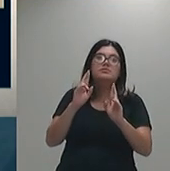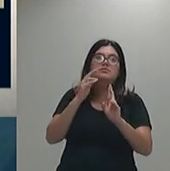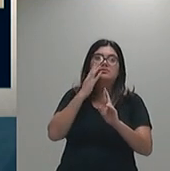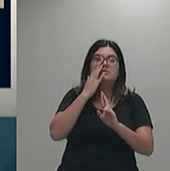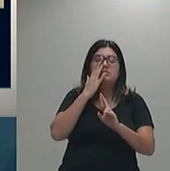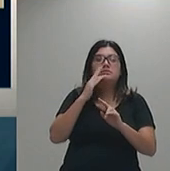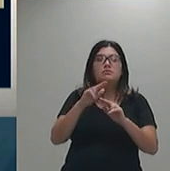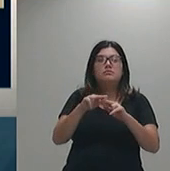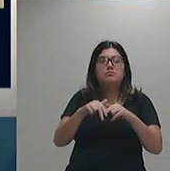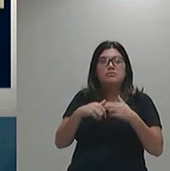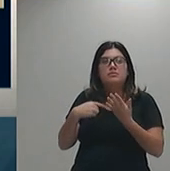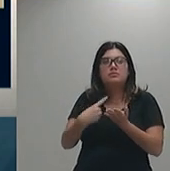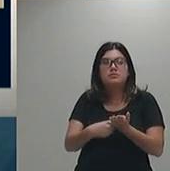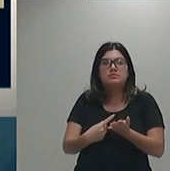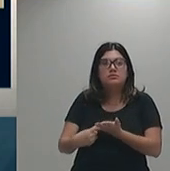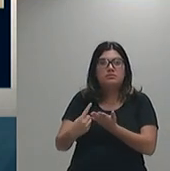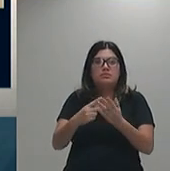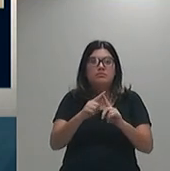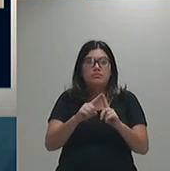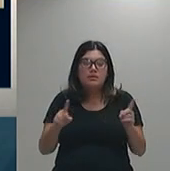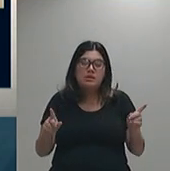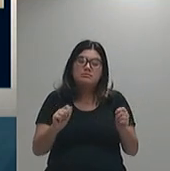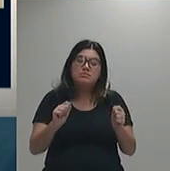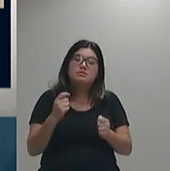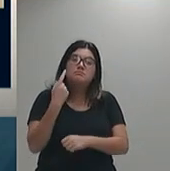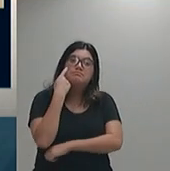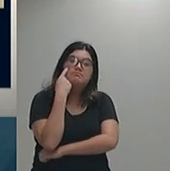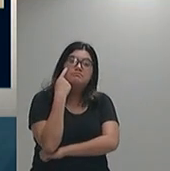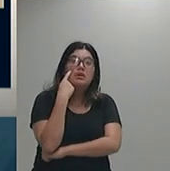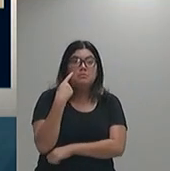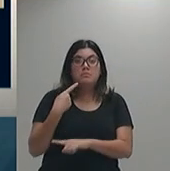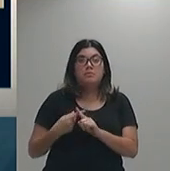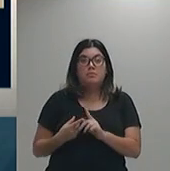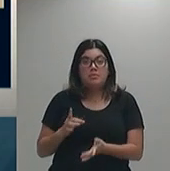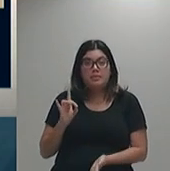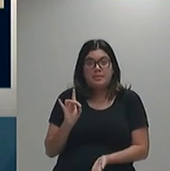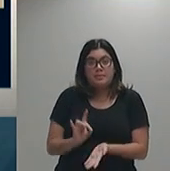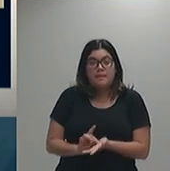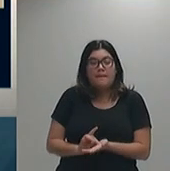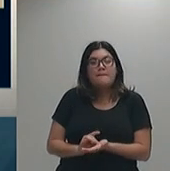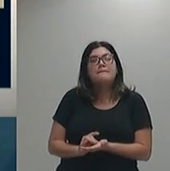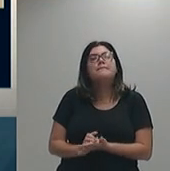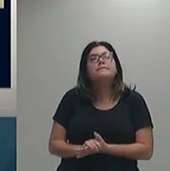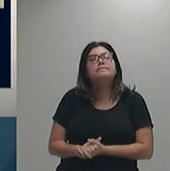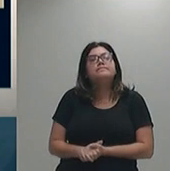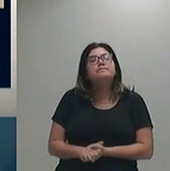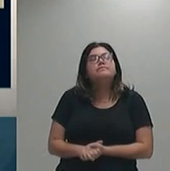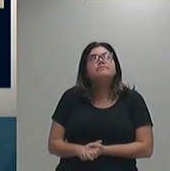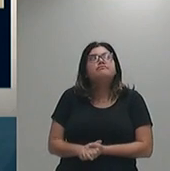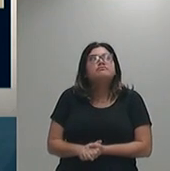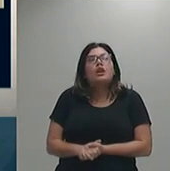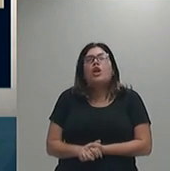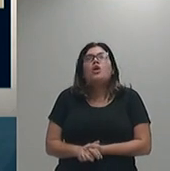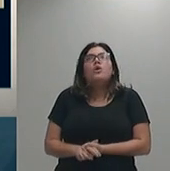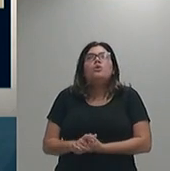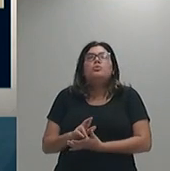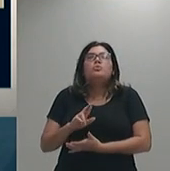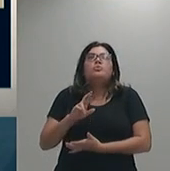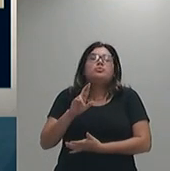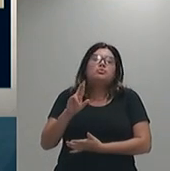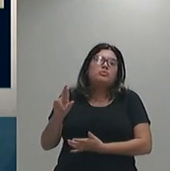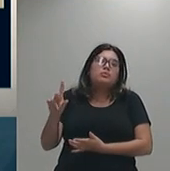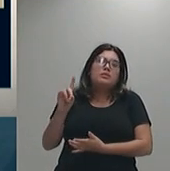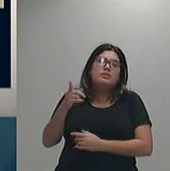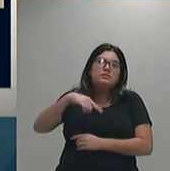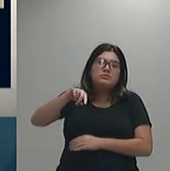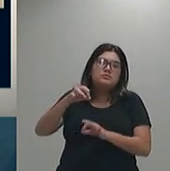canal Mas você tem que me provar isso porque na realidade esses não é propriamente um esses